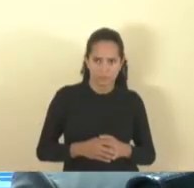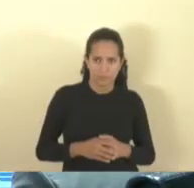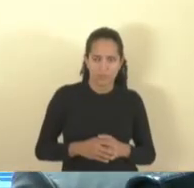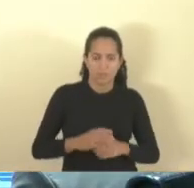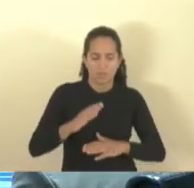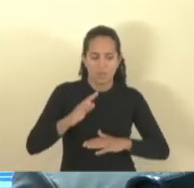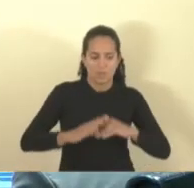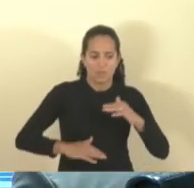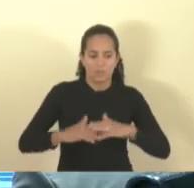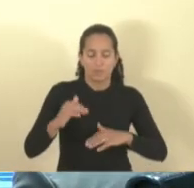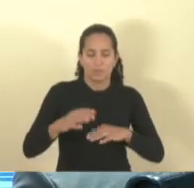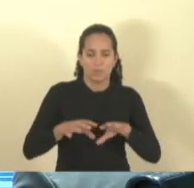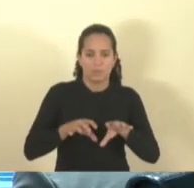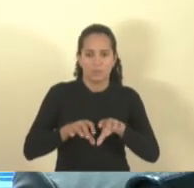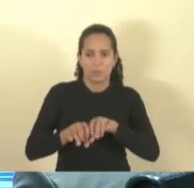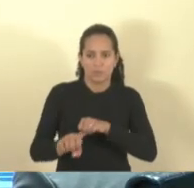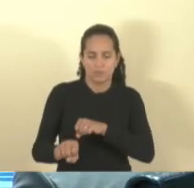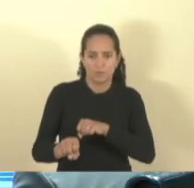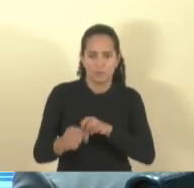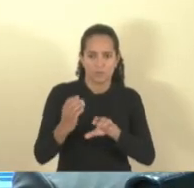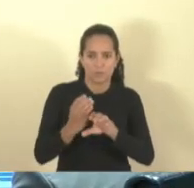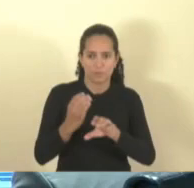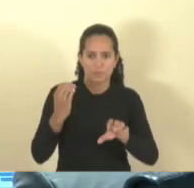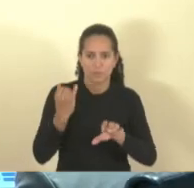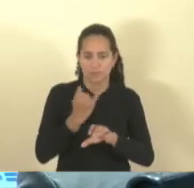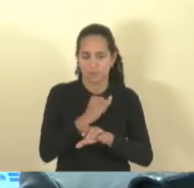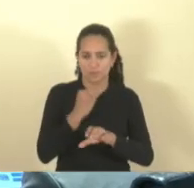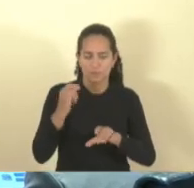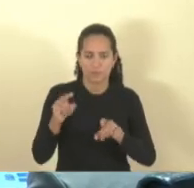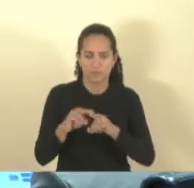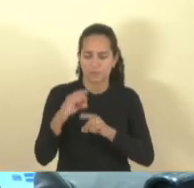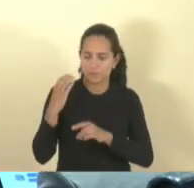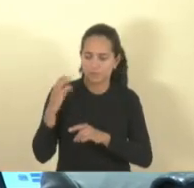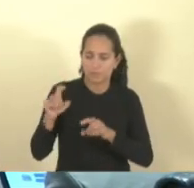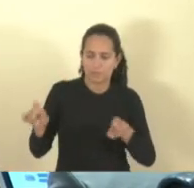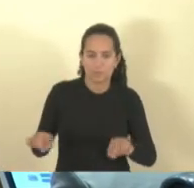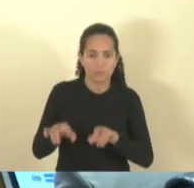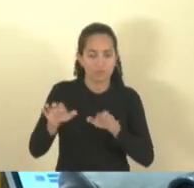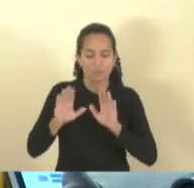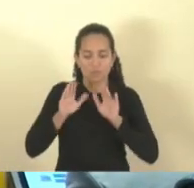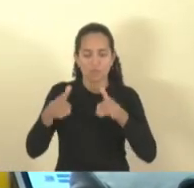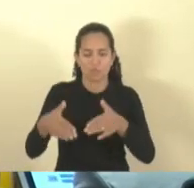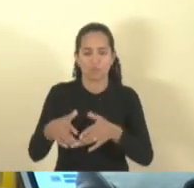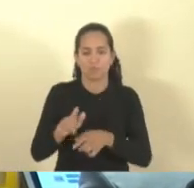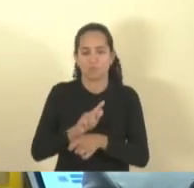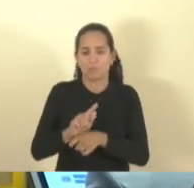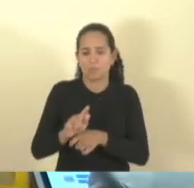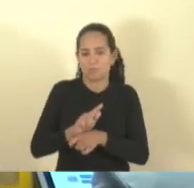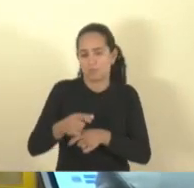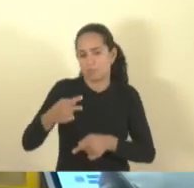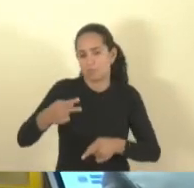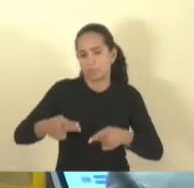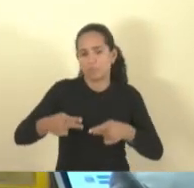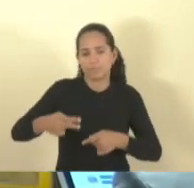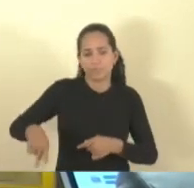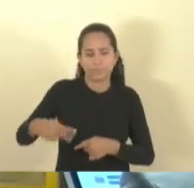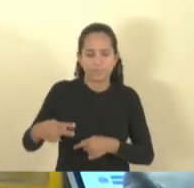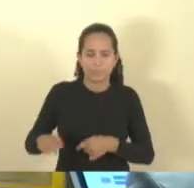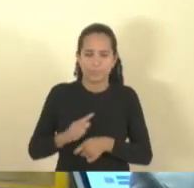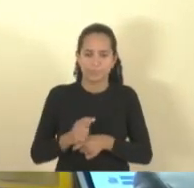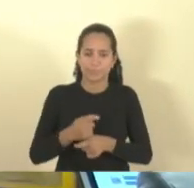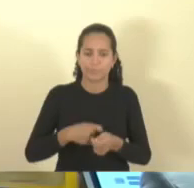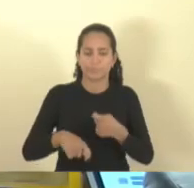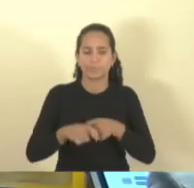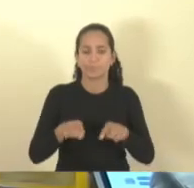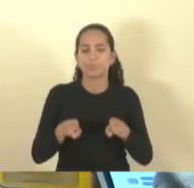Profissional com formação em Engenharia Elétrica e Ciência da Computação, especializado em Políticas Públicas e Gestão Governamental e